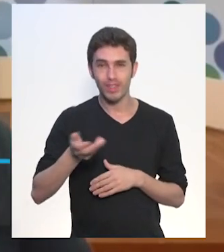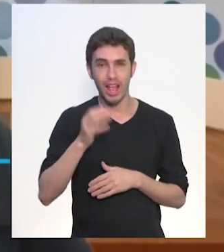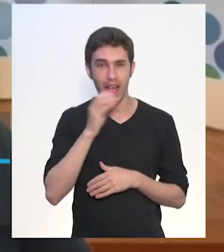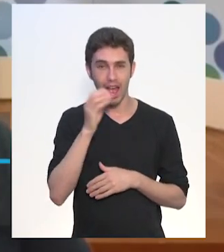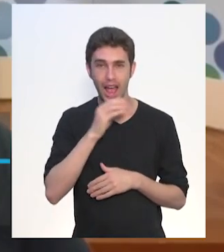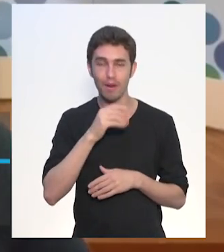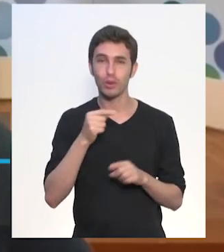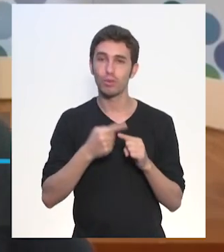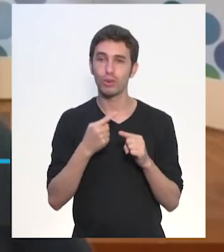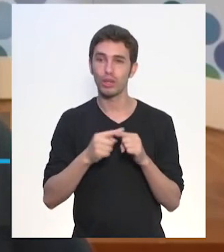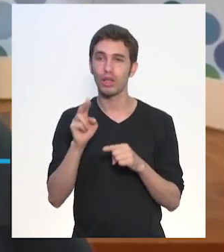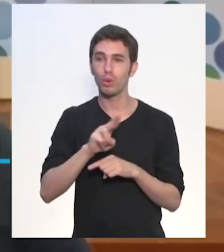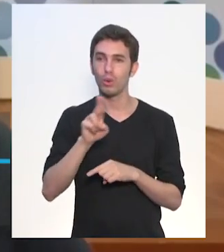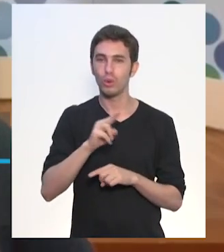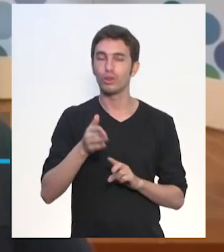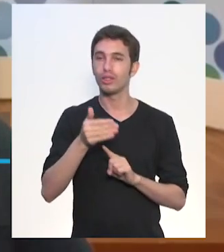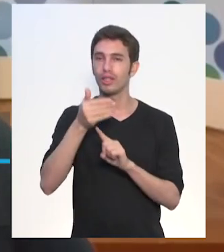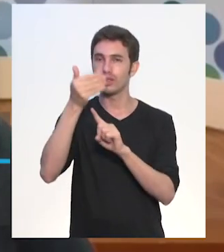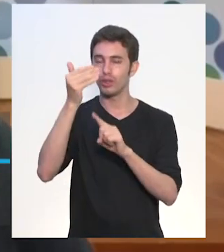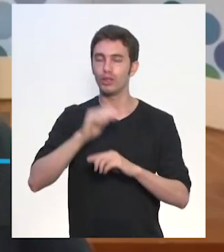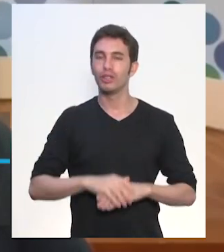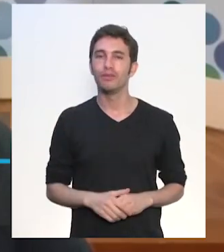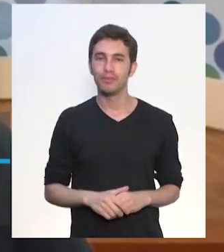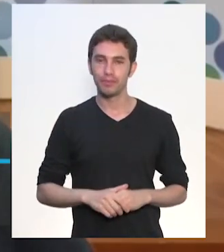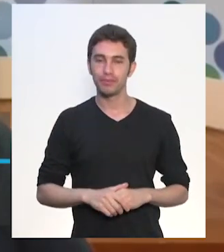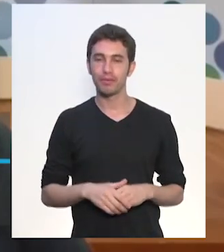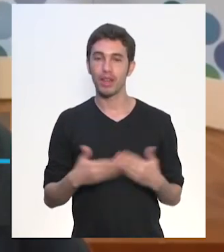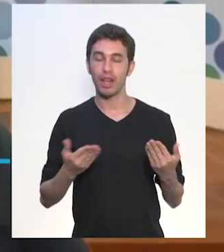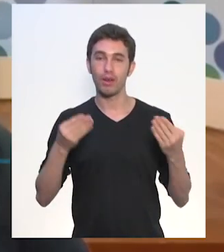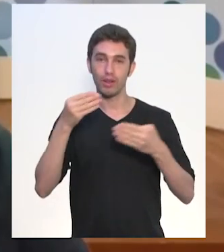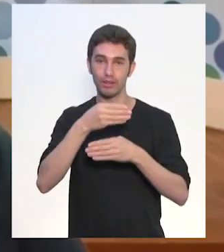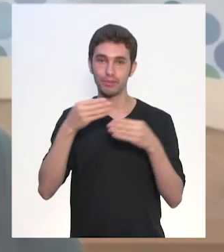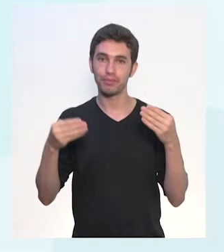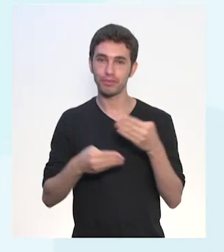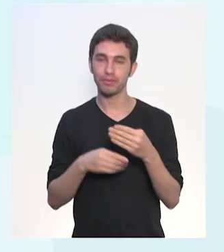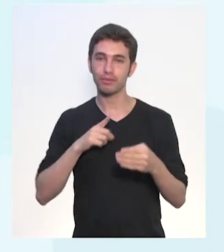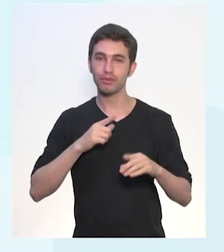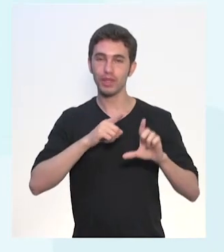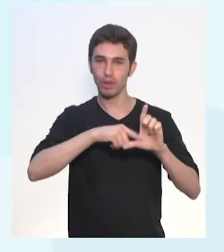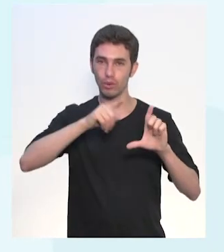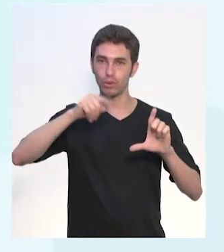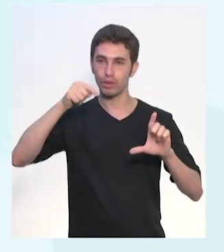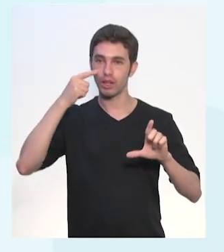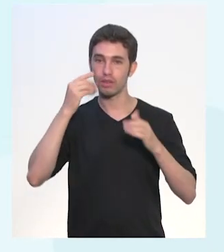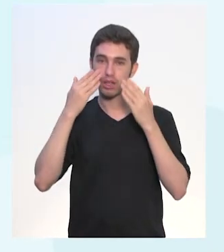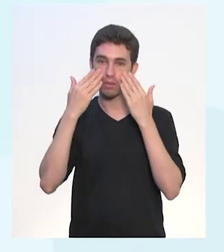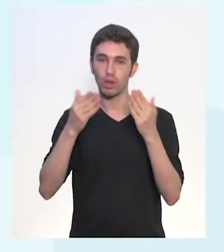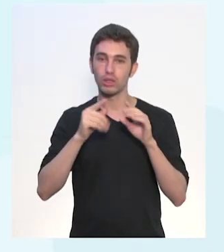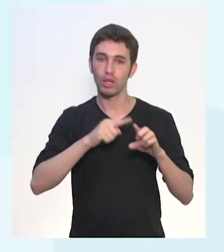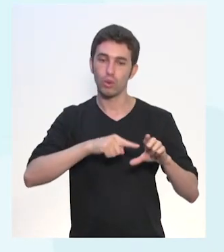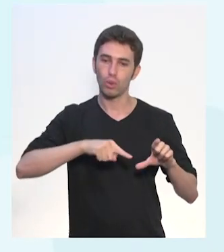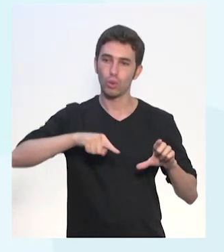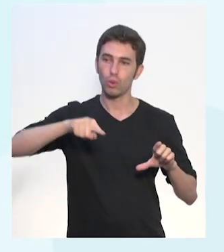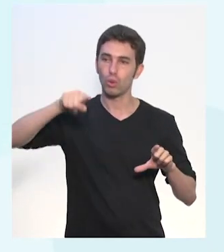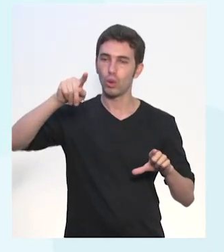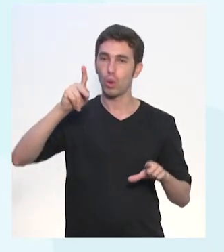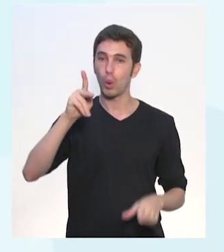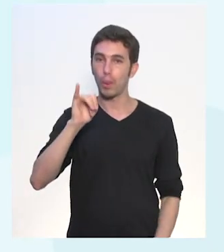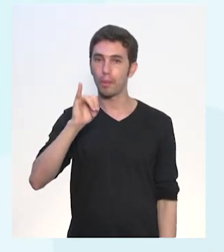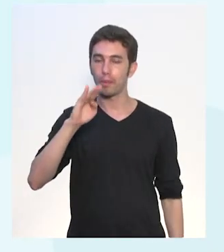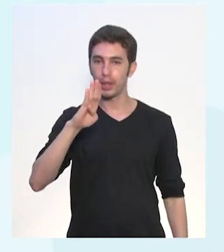a tecnologia, a sua modernização. Na próxima imagem, a gente vai ver um gráfico que mostra a evolução do PIB per